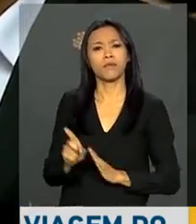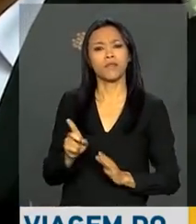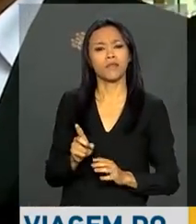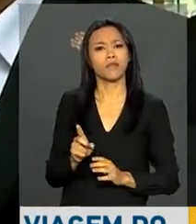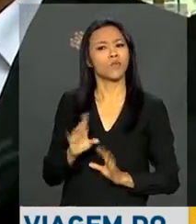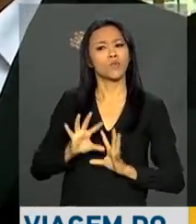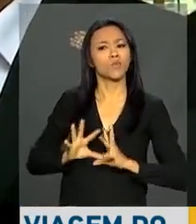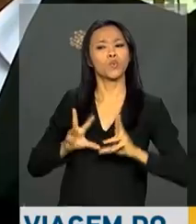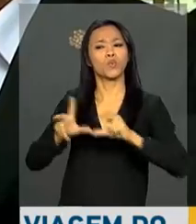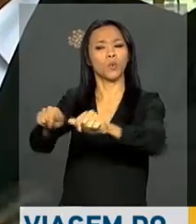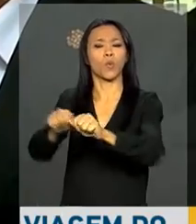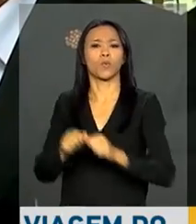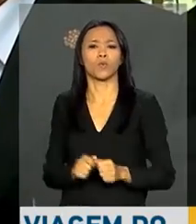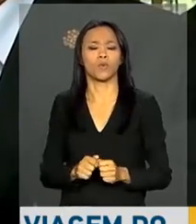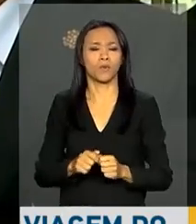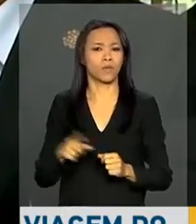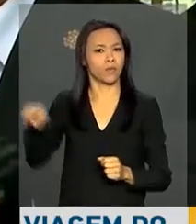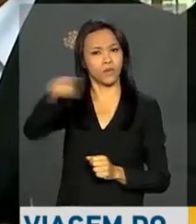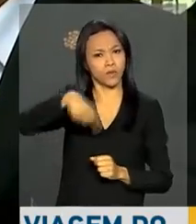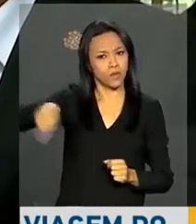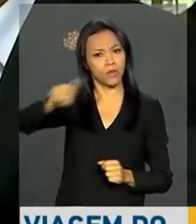Mas todos eles, o interesse de manter.